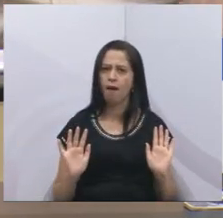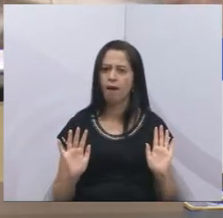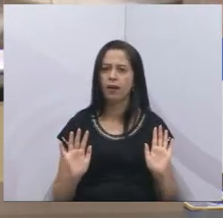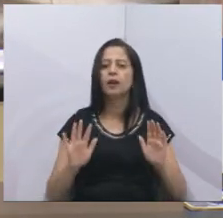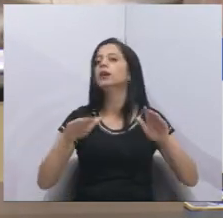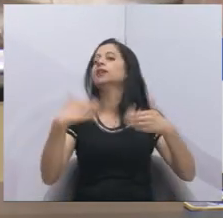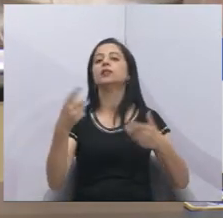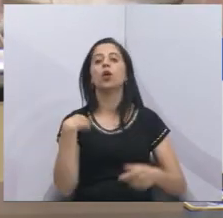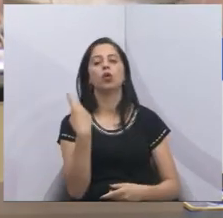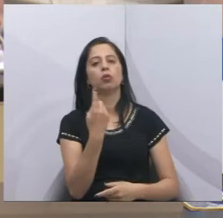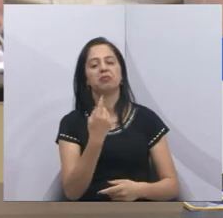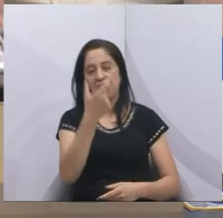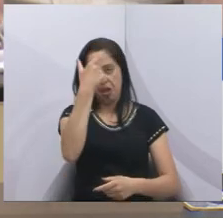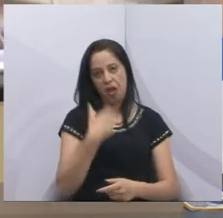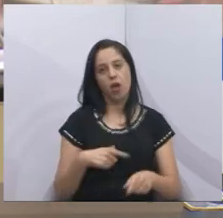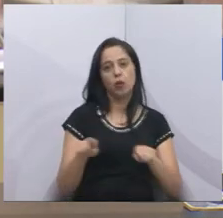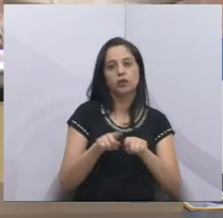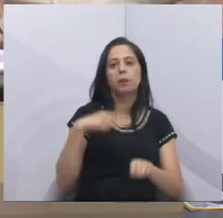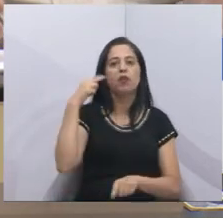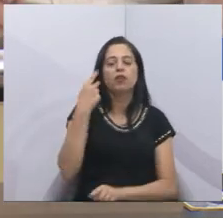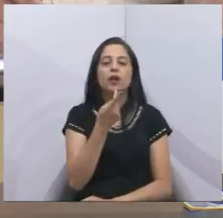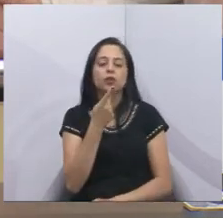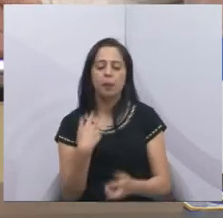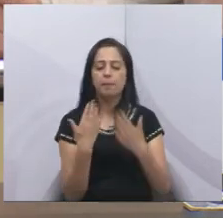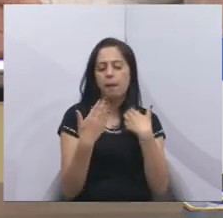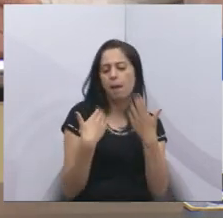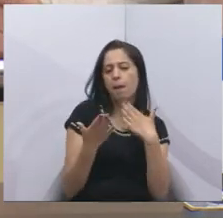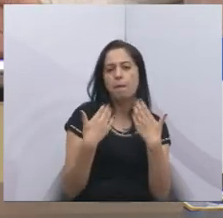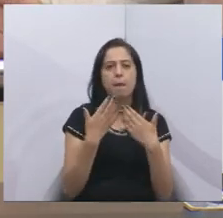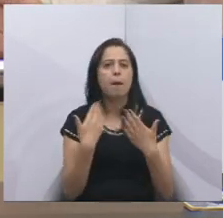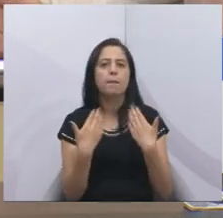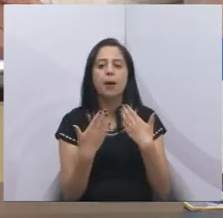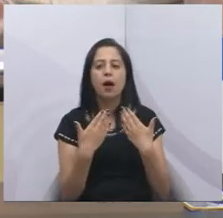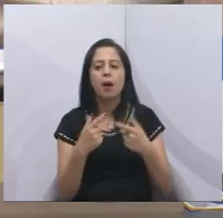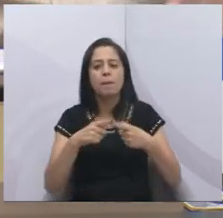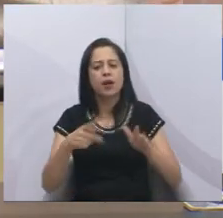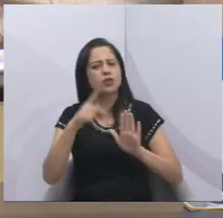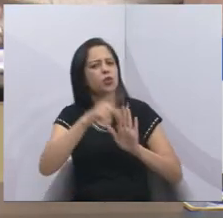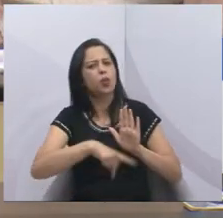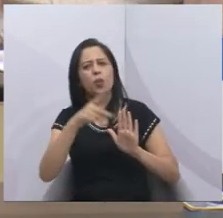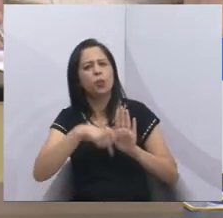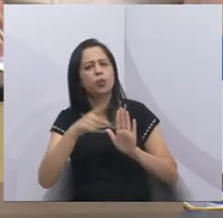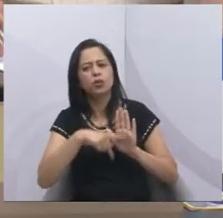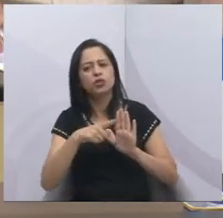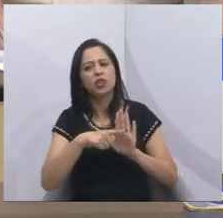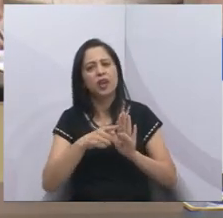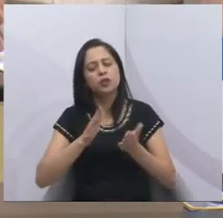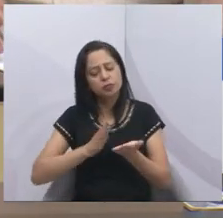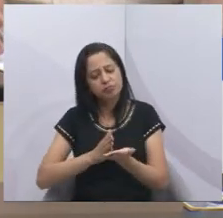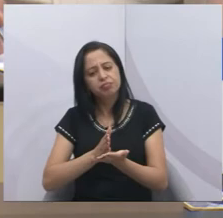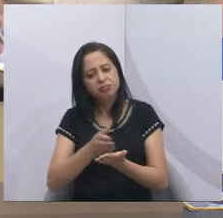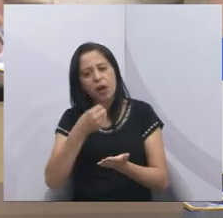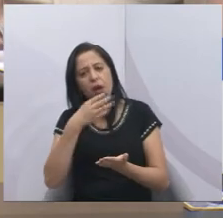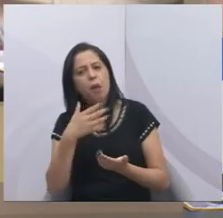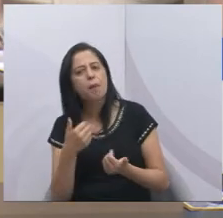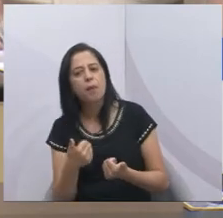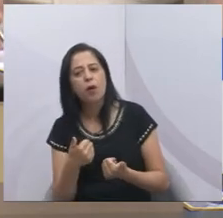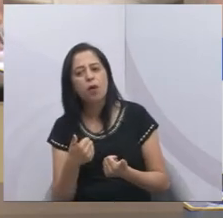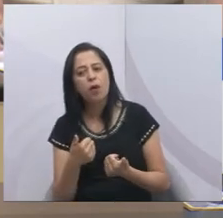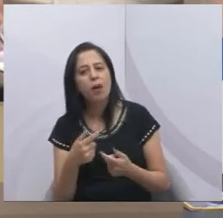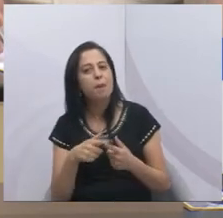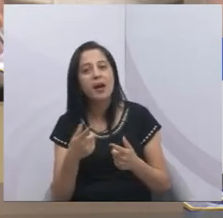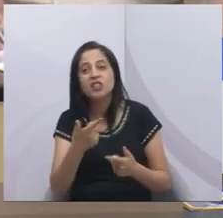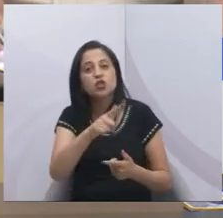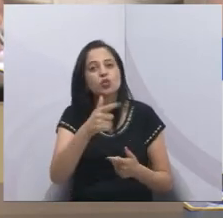nós debatendo, eu, vereador Hernani, a respeito do projeto, o projeto estava indo para uma linha boa, mas não houve